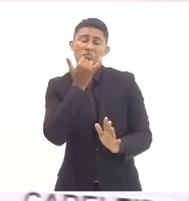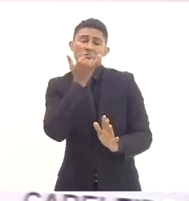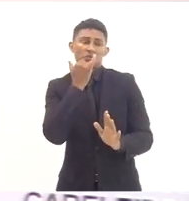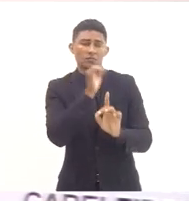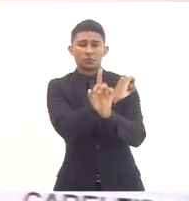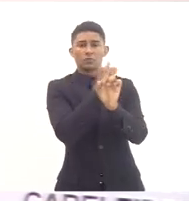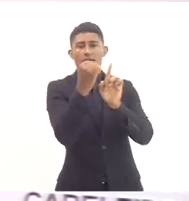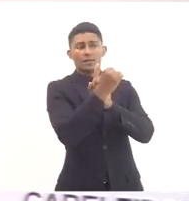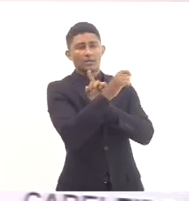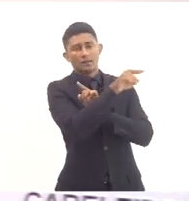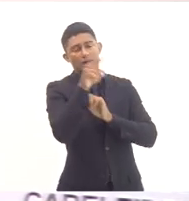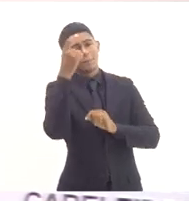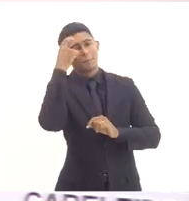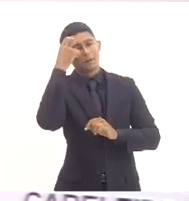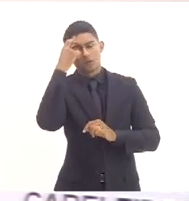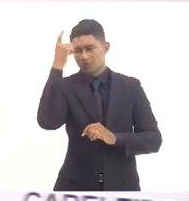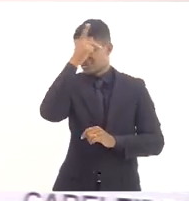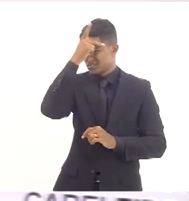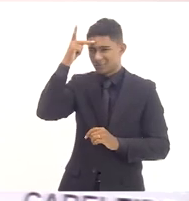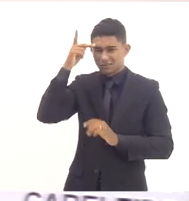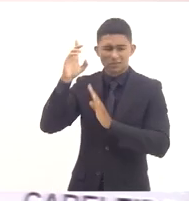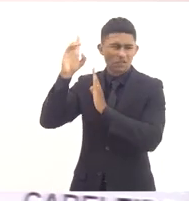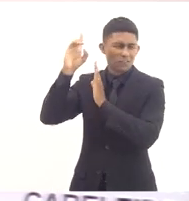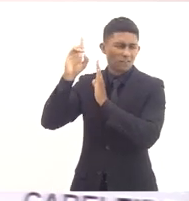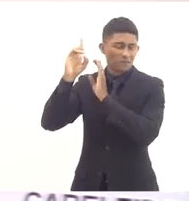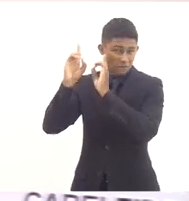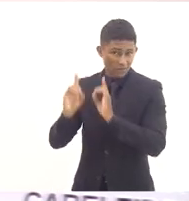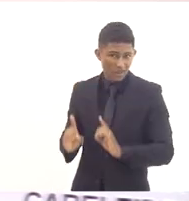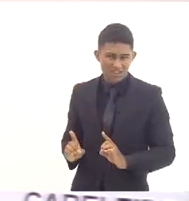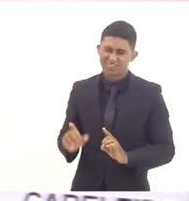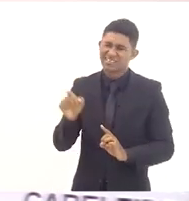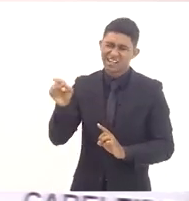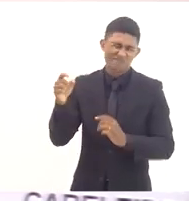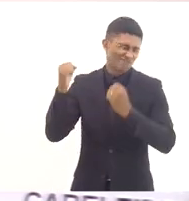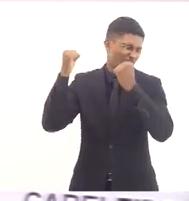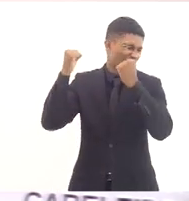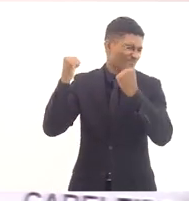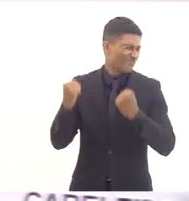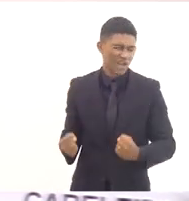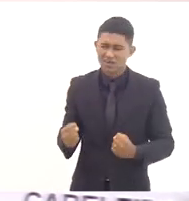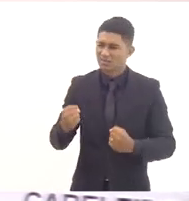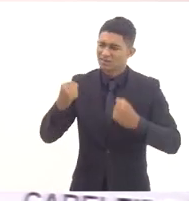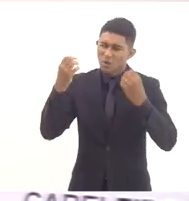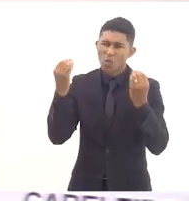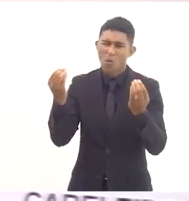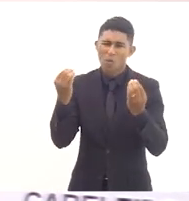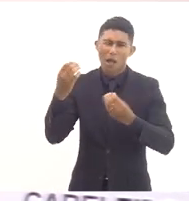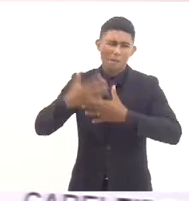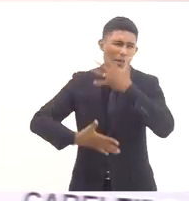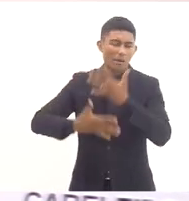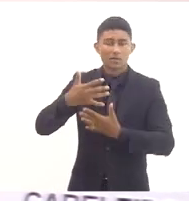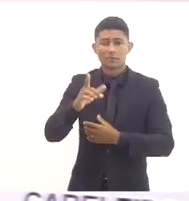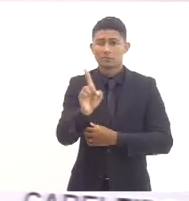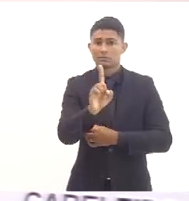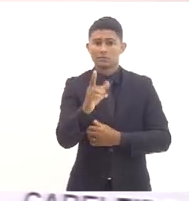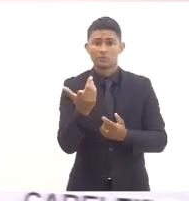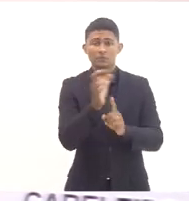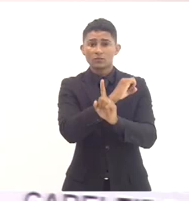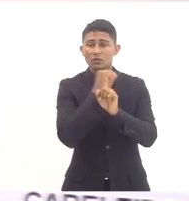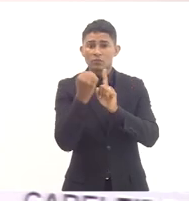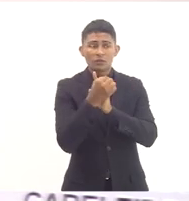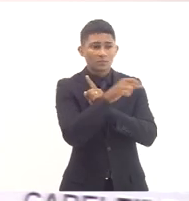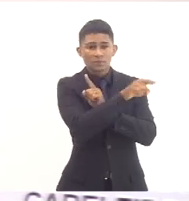pensa que a pessoa com deficiência é um peso pelo contrário a sociedade que não percebe